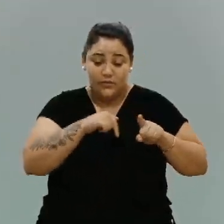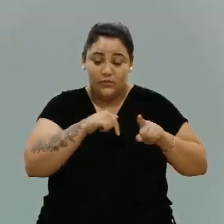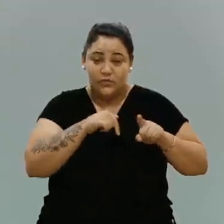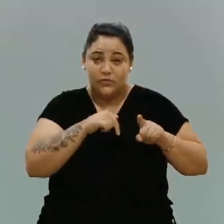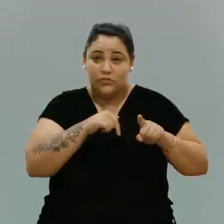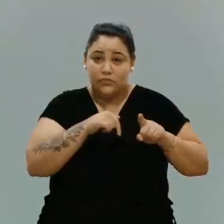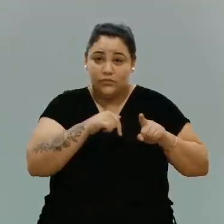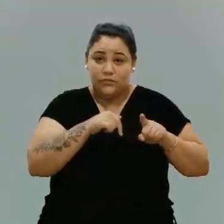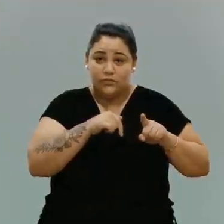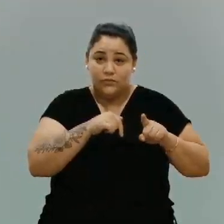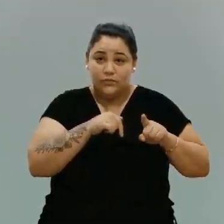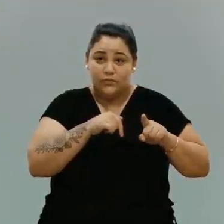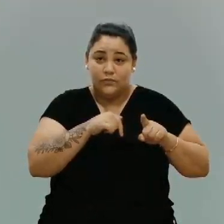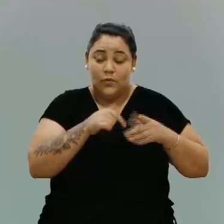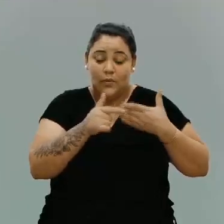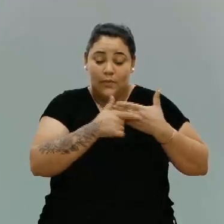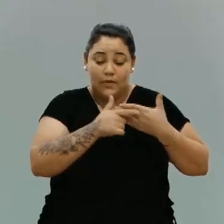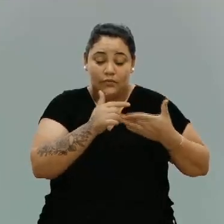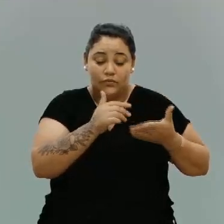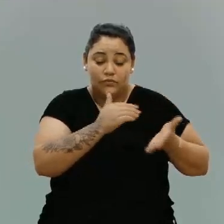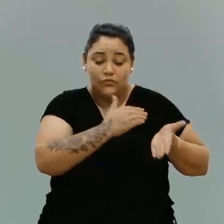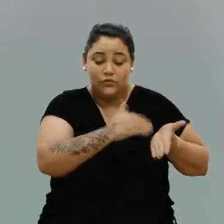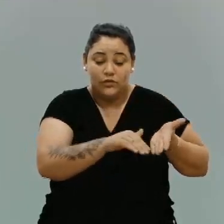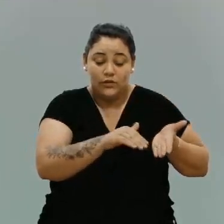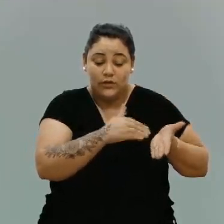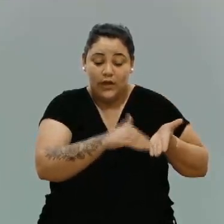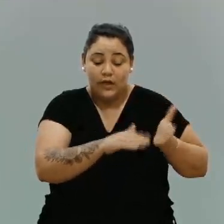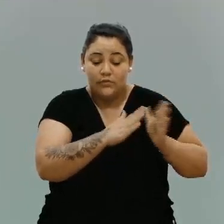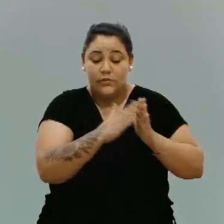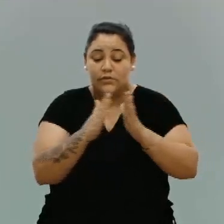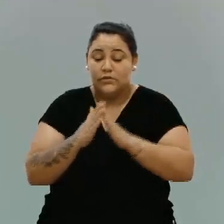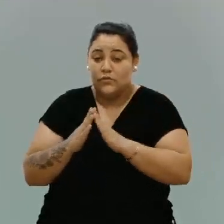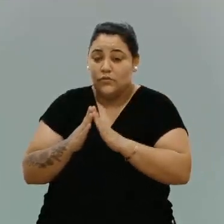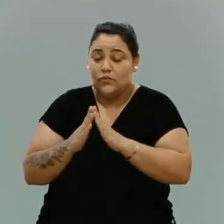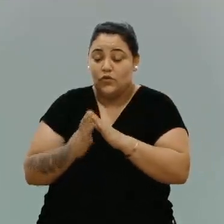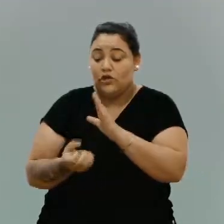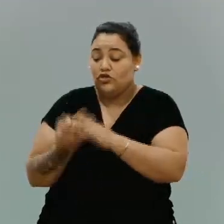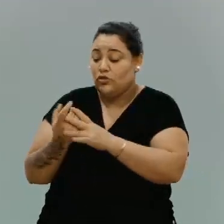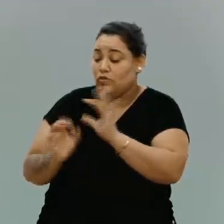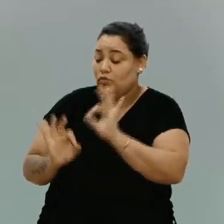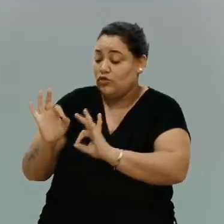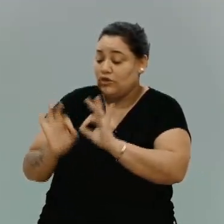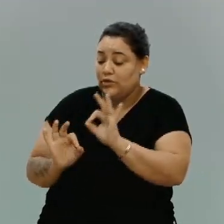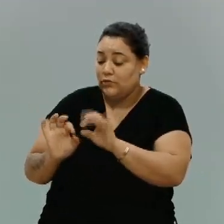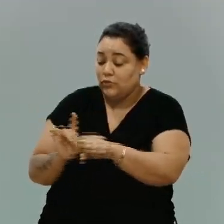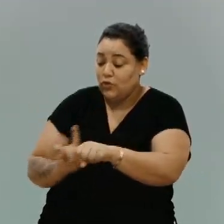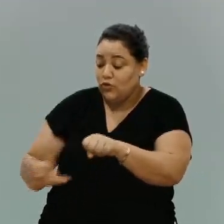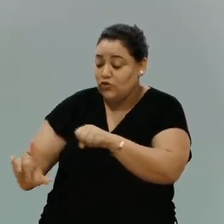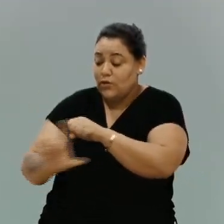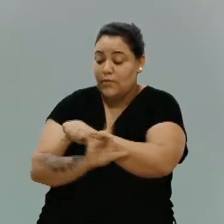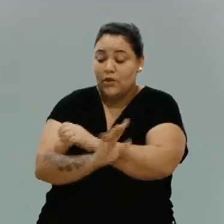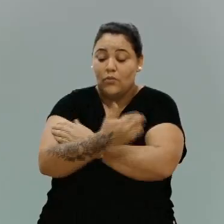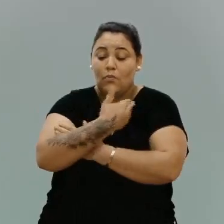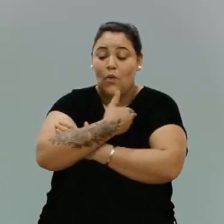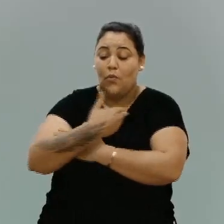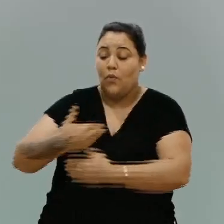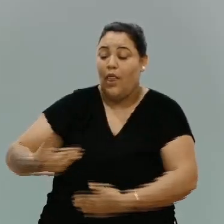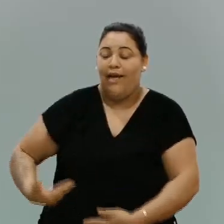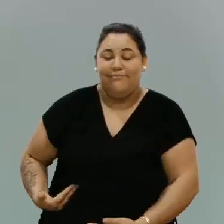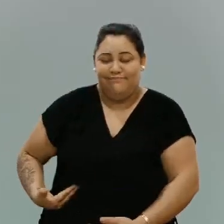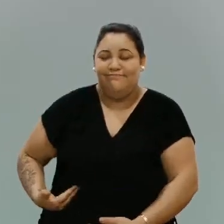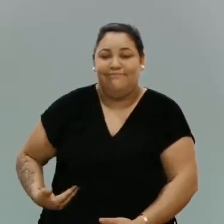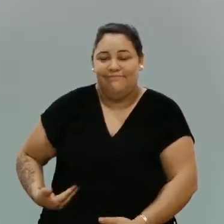o que a gente plantou lá atrás nesse projeto do loteamento popular é justamente ao contrário